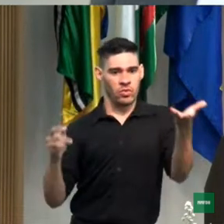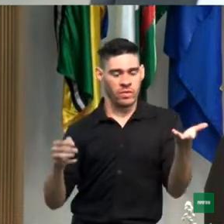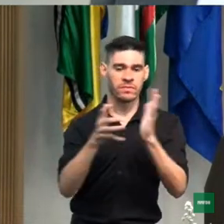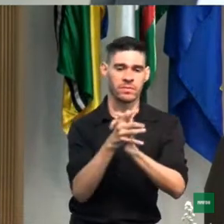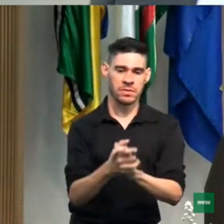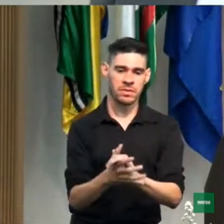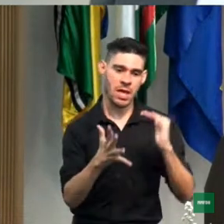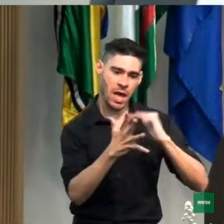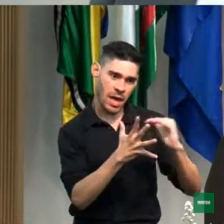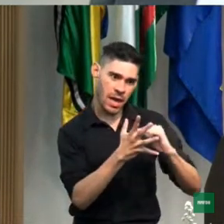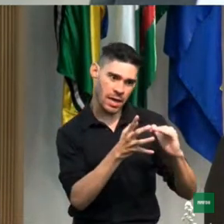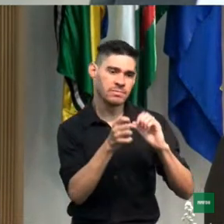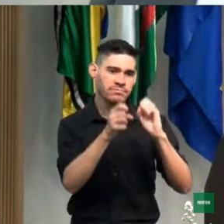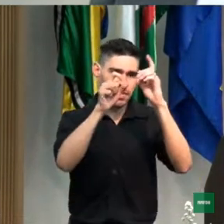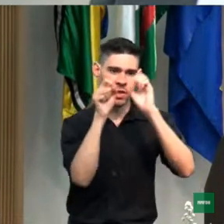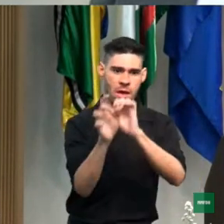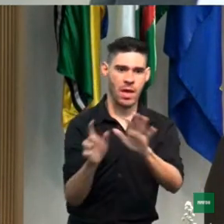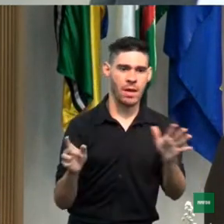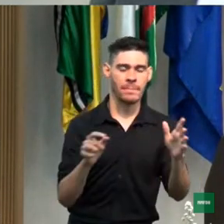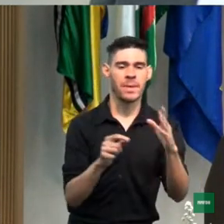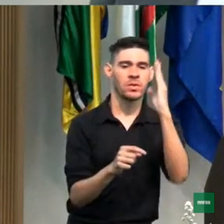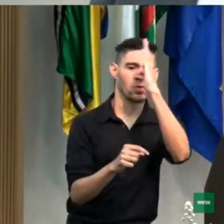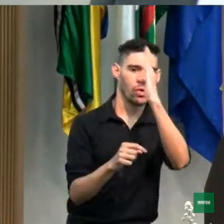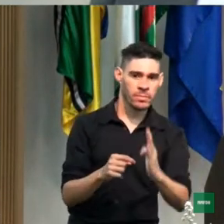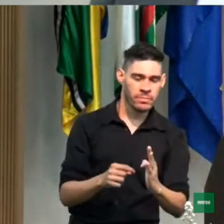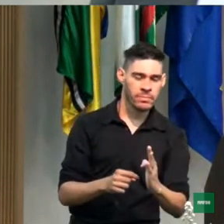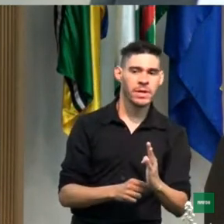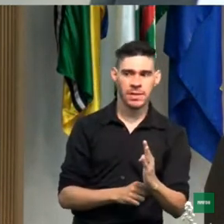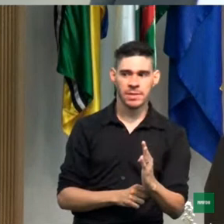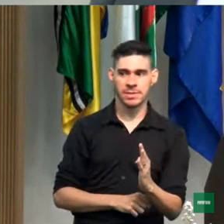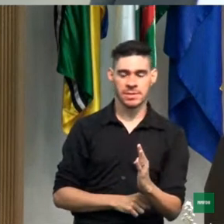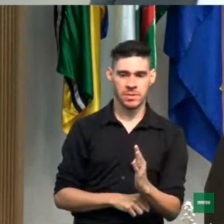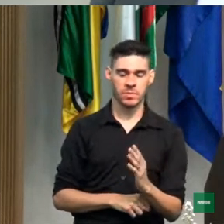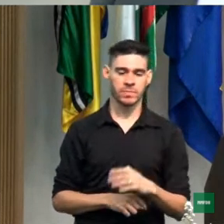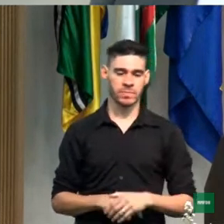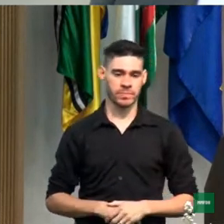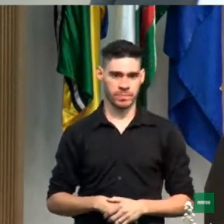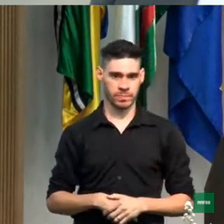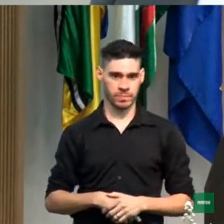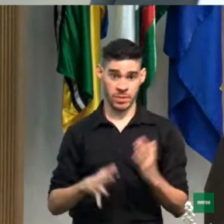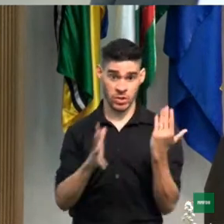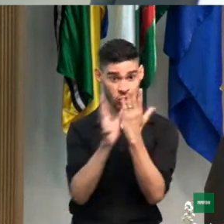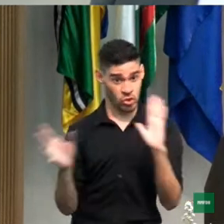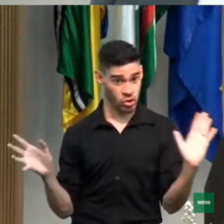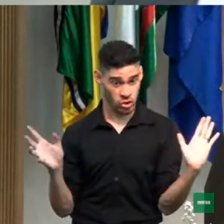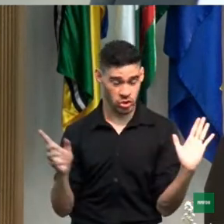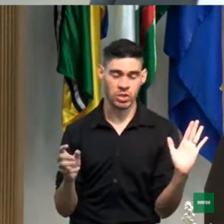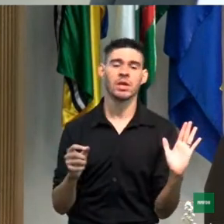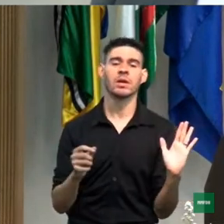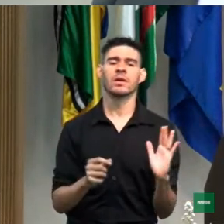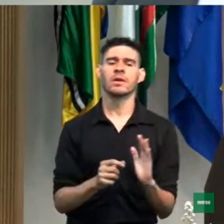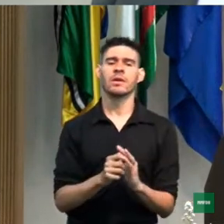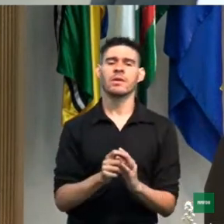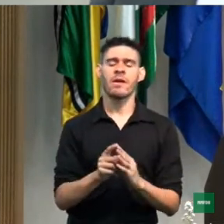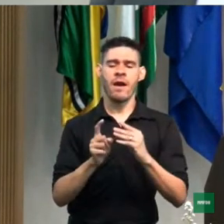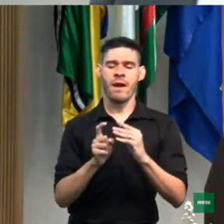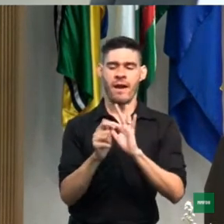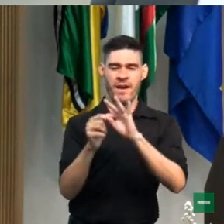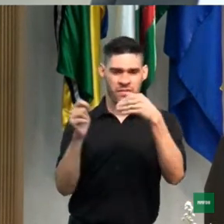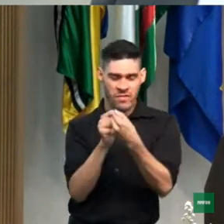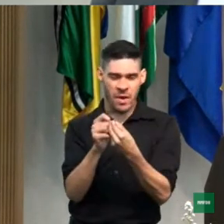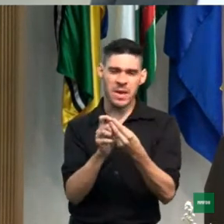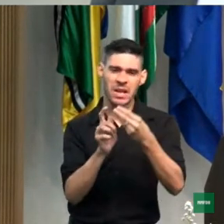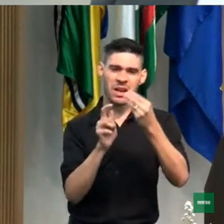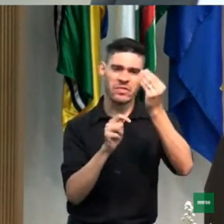Deus abençoe o Brasil. E chega, chega da gente enfraquecer família nesta nação.